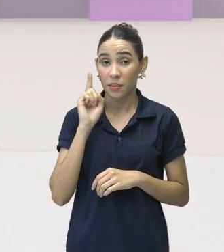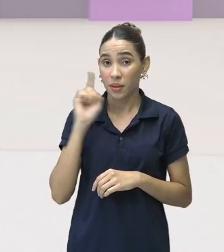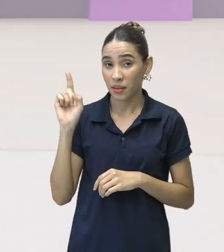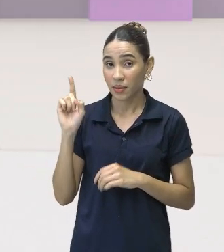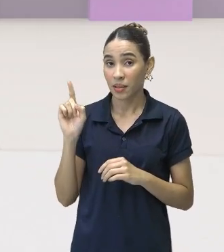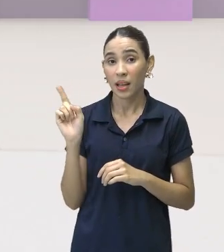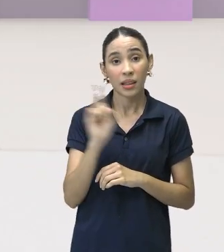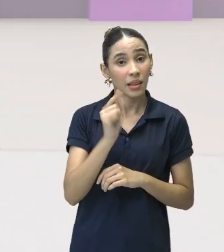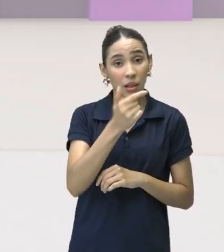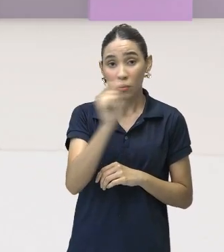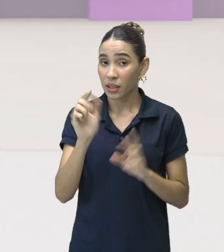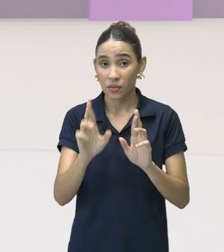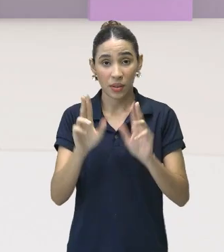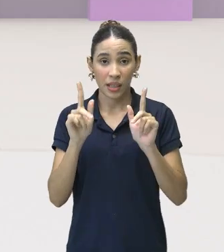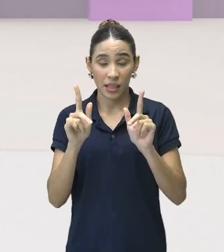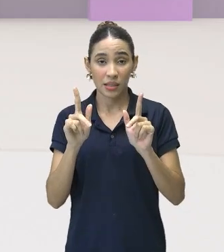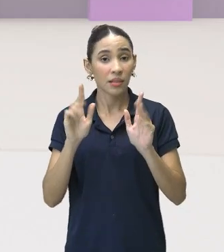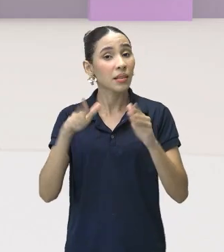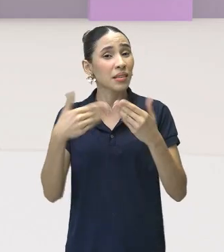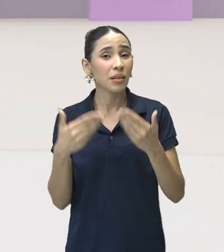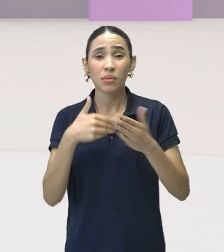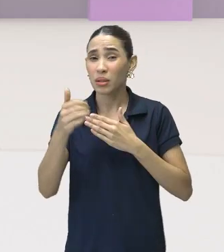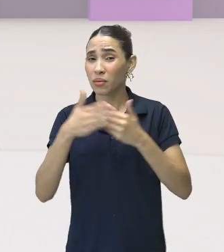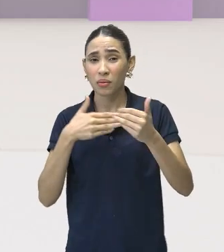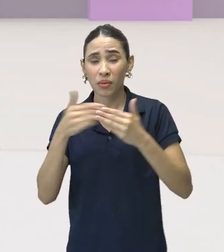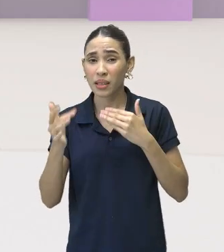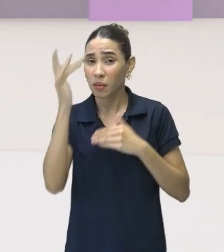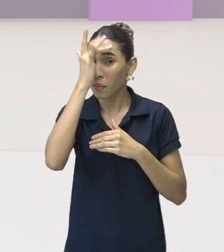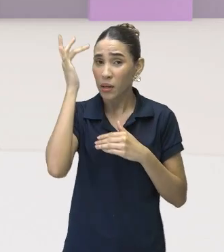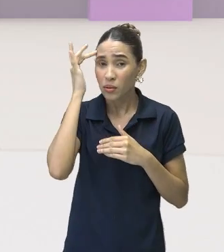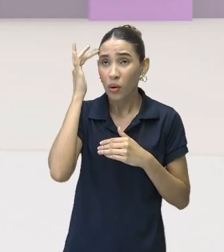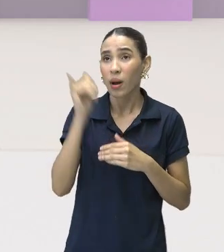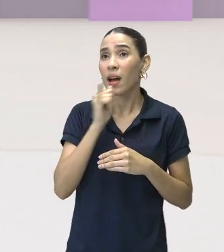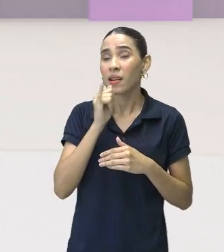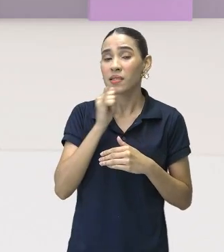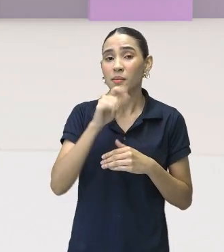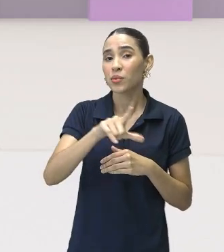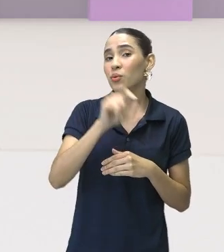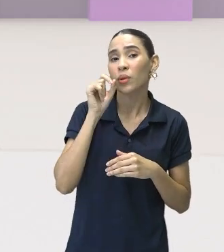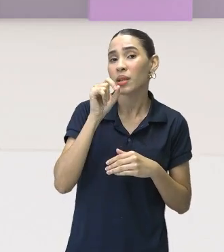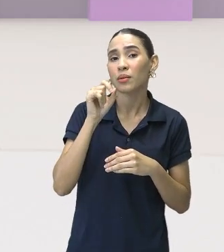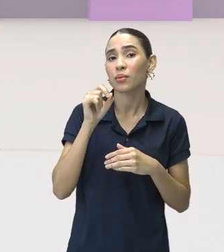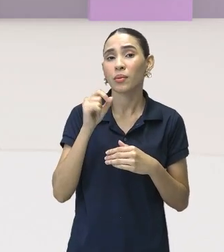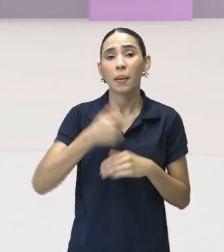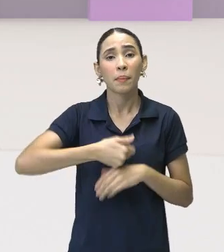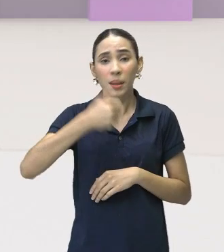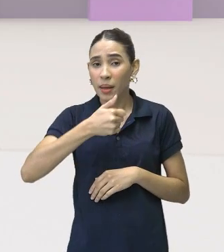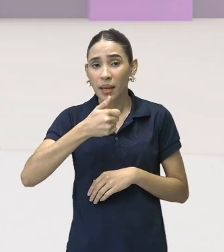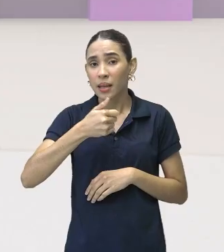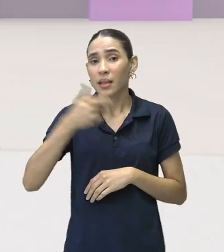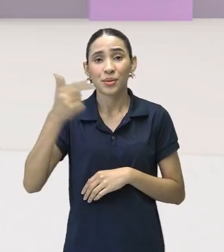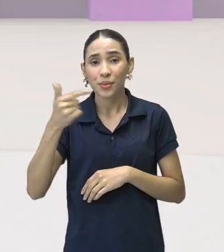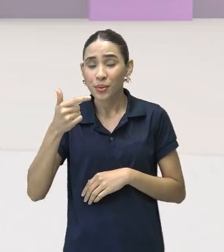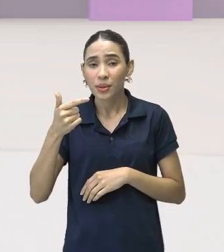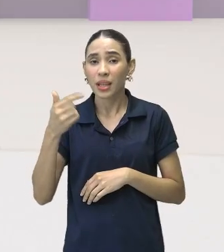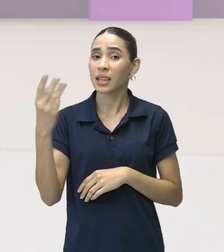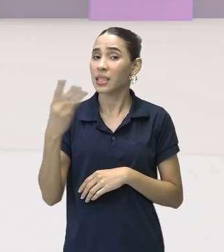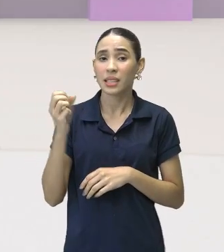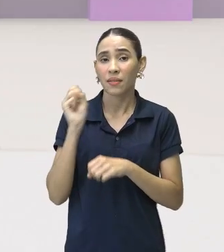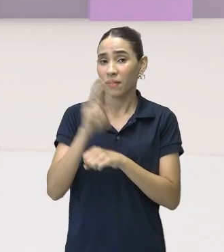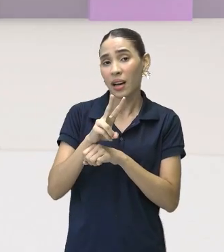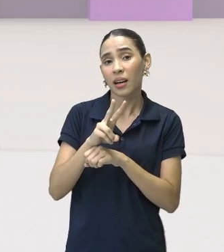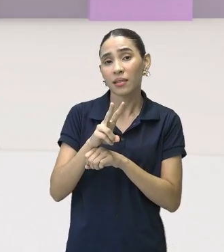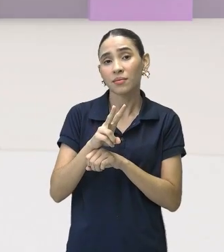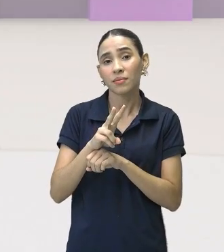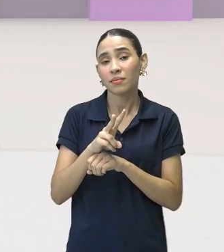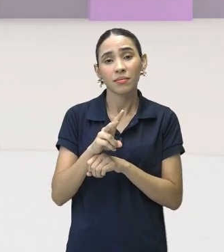não tem diferença nas vagas. Então, tanto faz o candidato ser classificado ali na primeira, para a segunda ou para a terceira